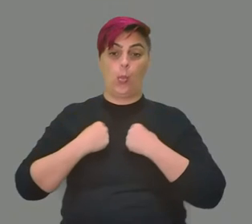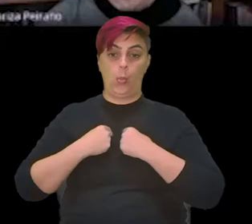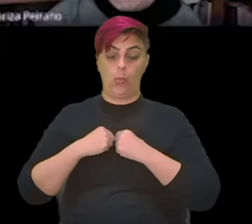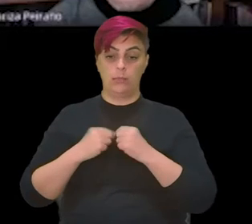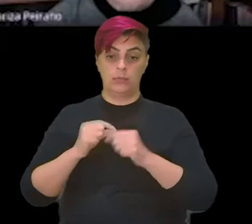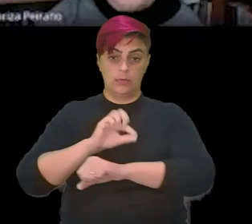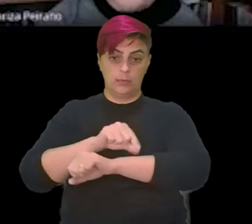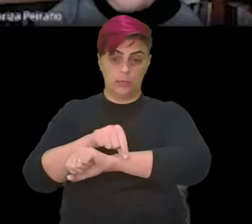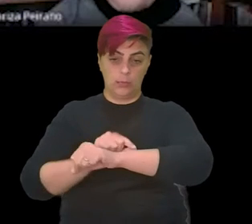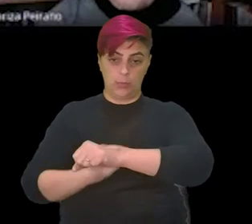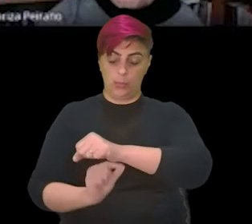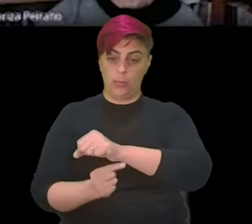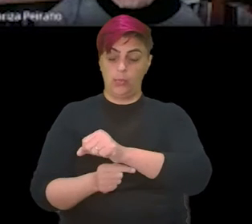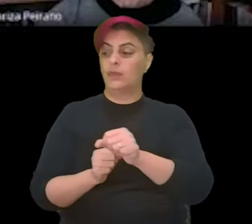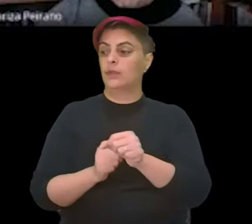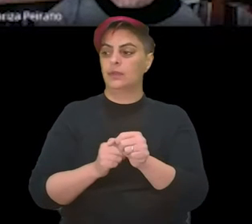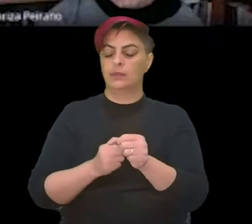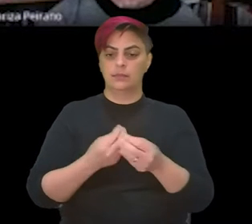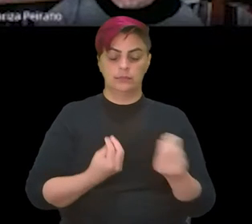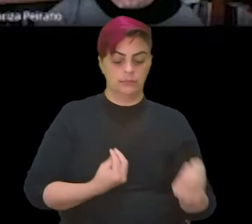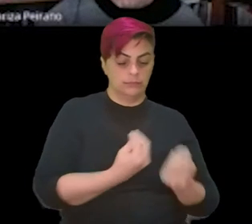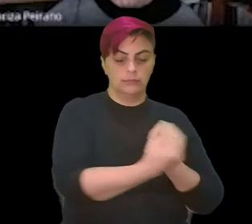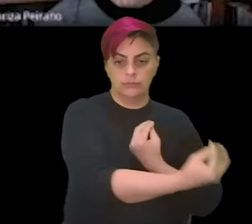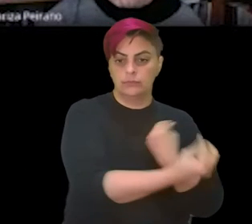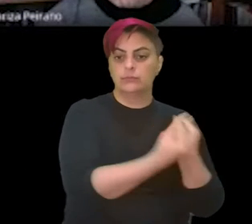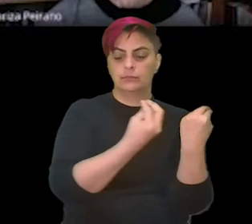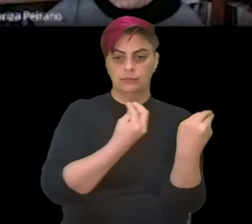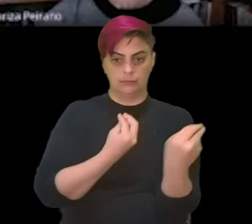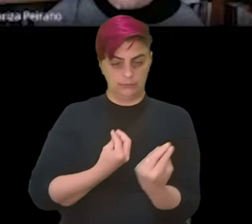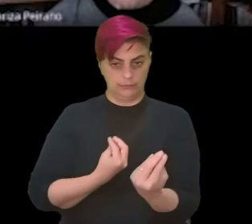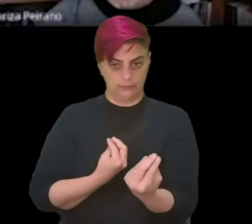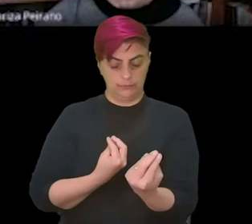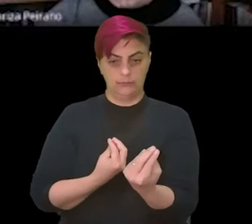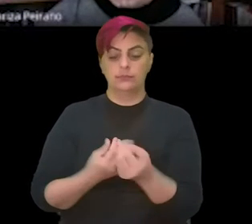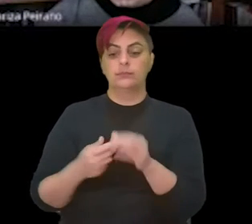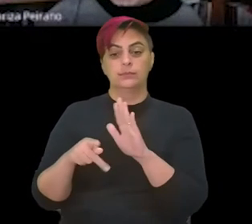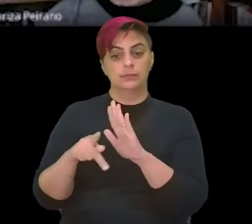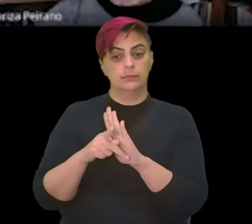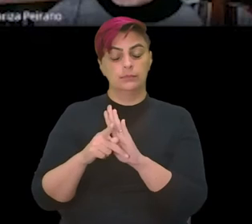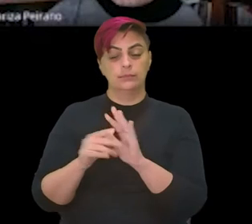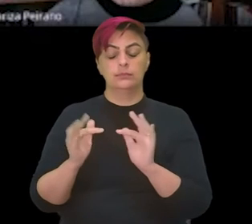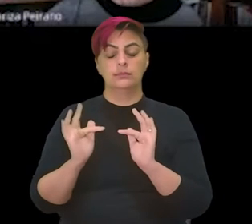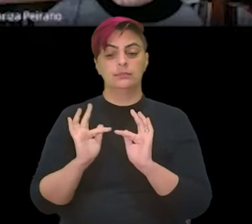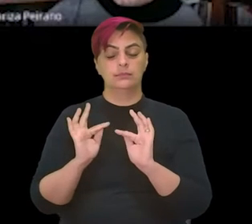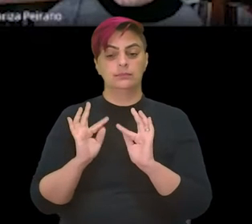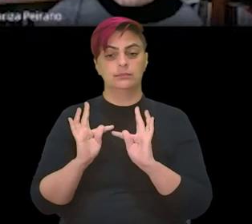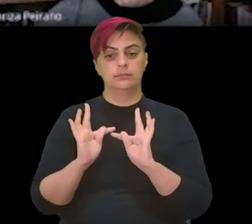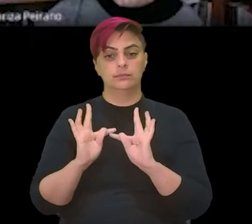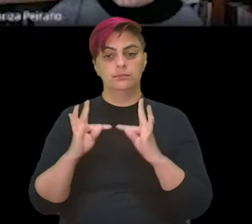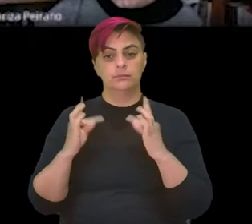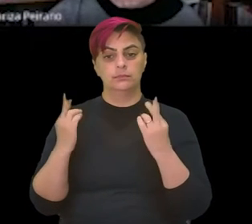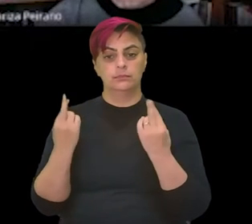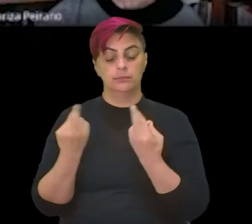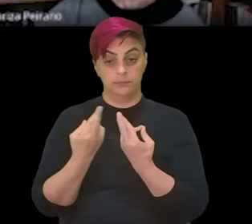braceletes de conchas. De origem nobre e caráter intertribal, essa troca